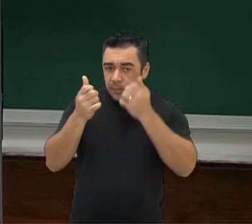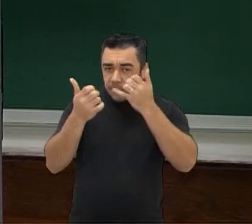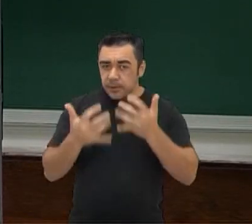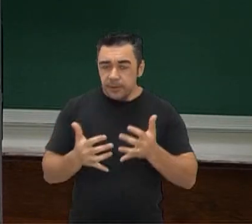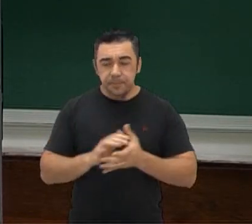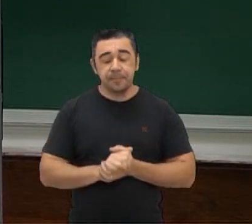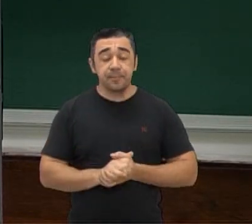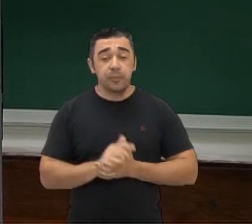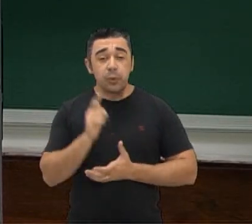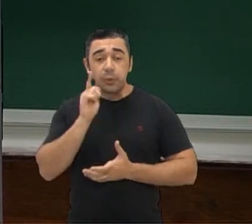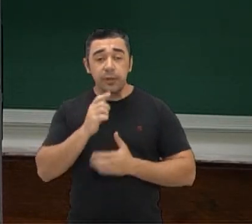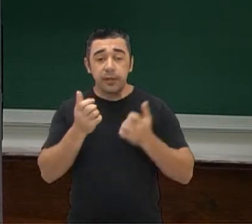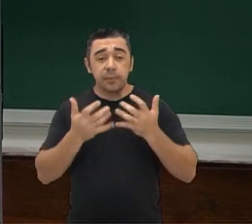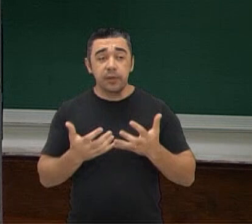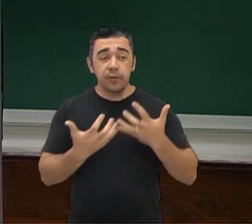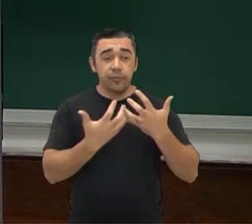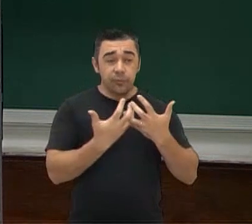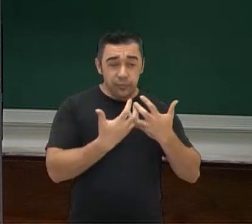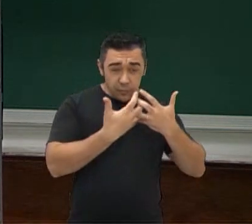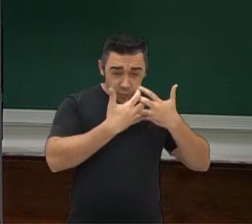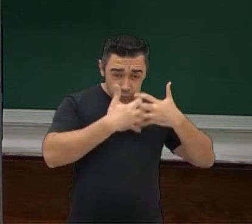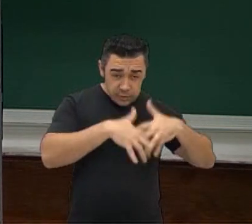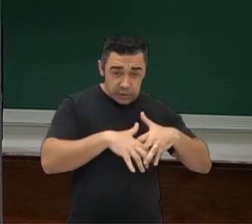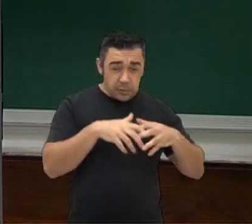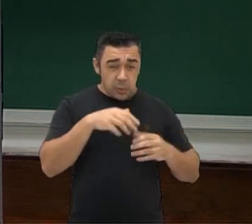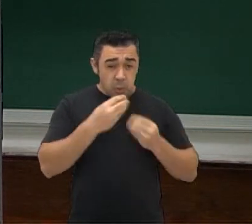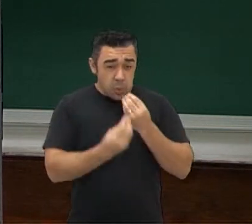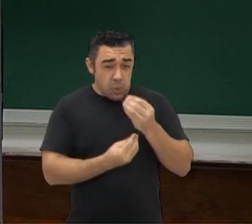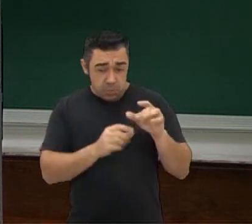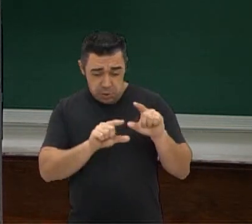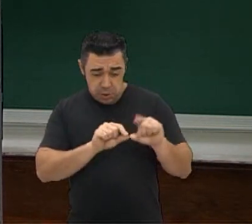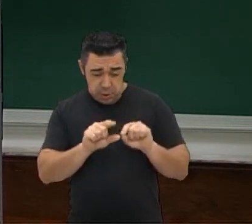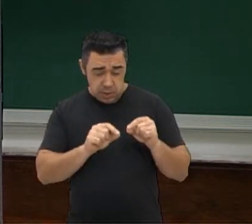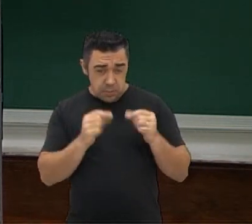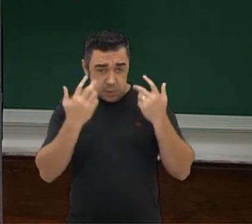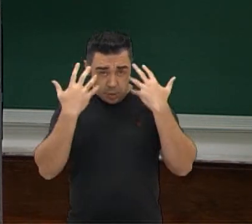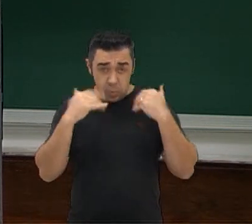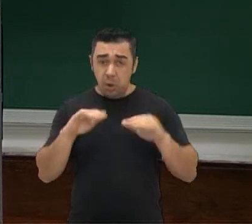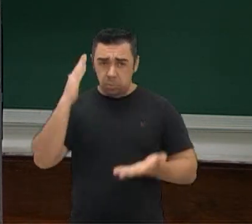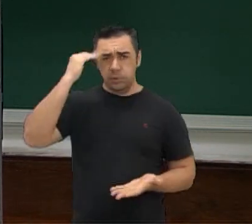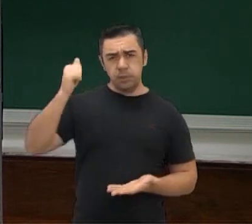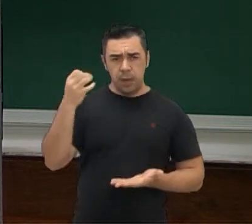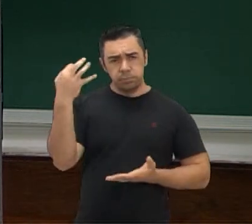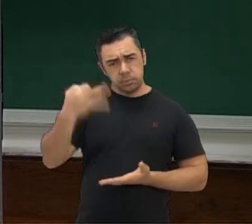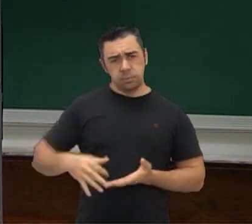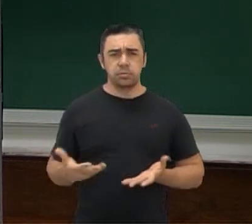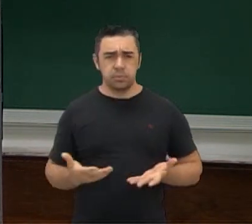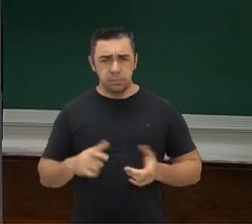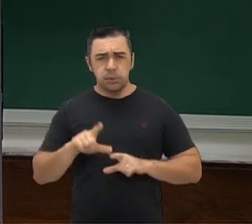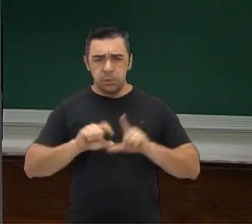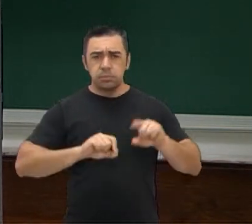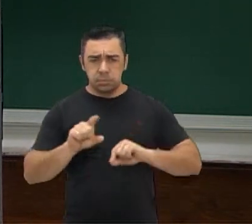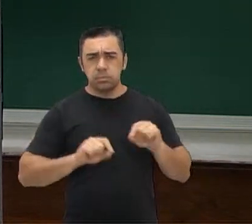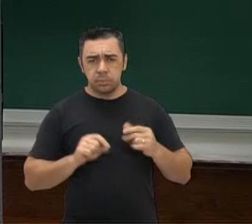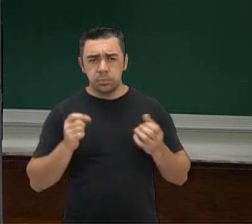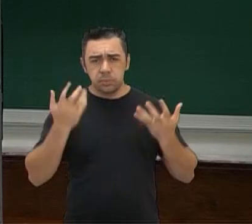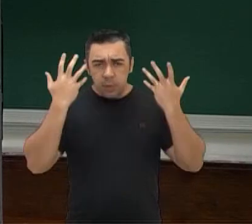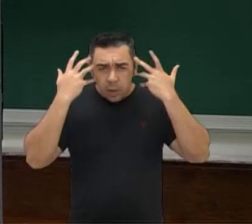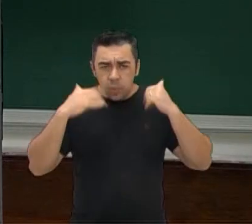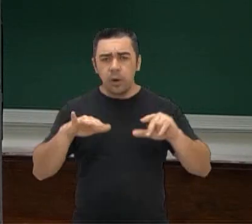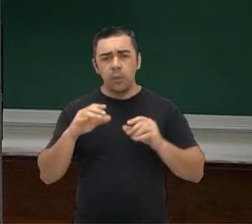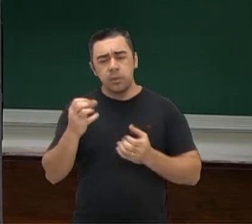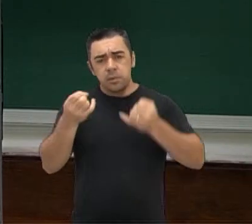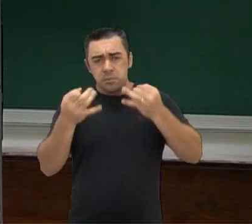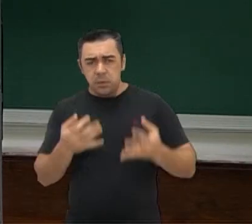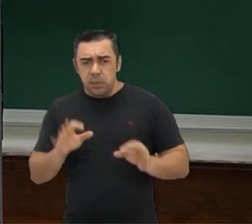Ele não era capaz de explicar o funcionamento do mecanismo de seleção natural? Ele sabia, né? Ele falava que a seleção natural